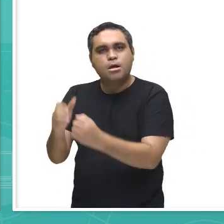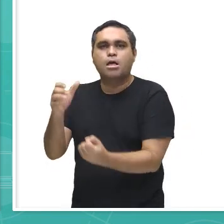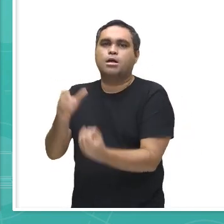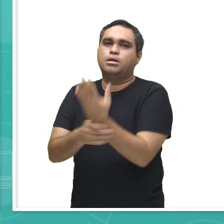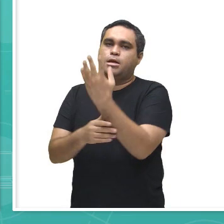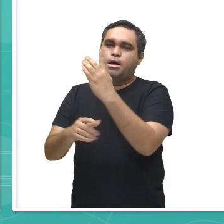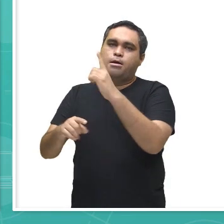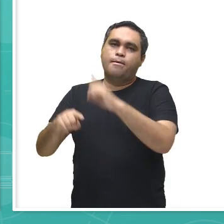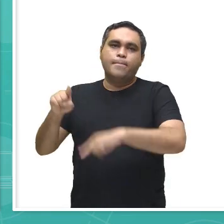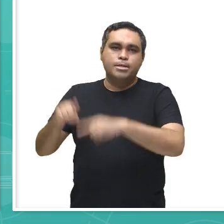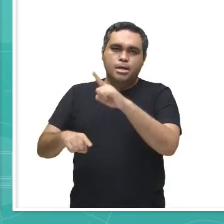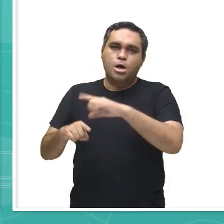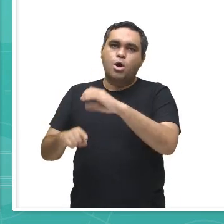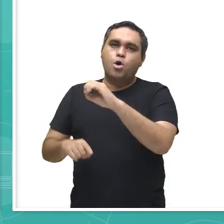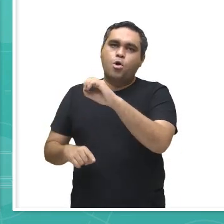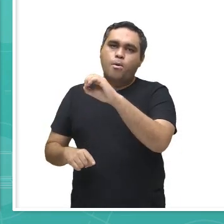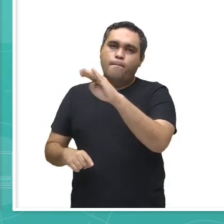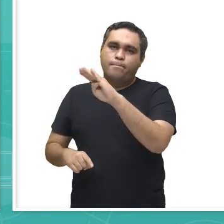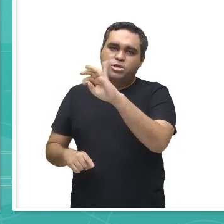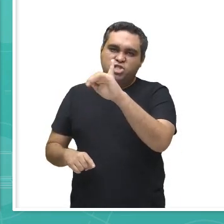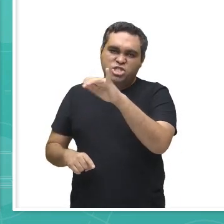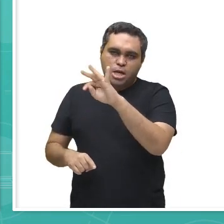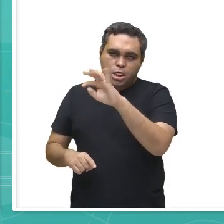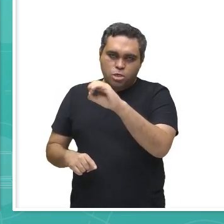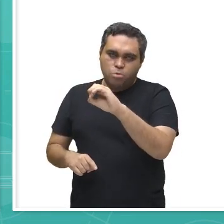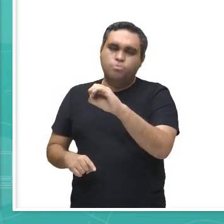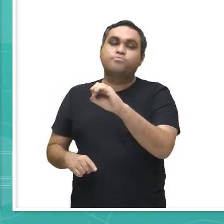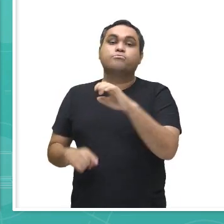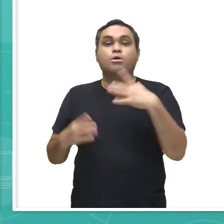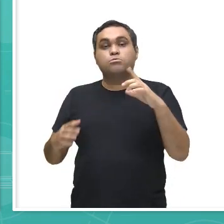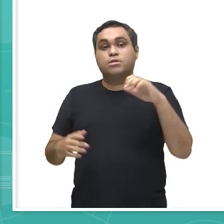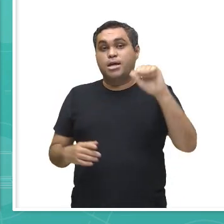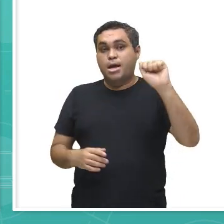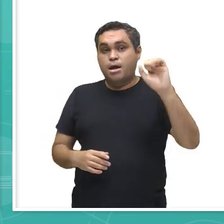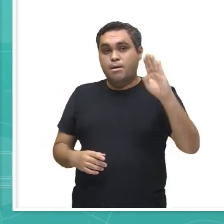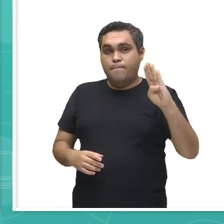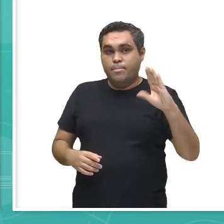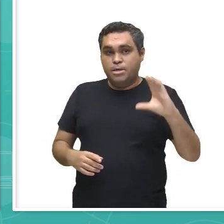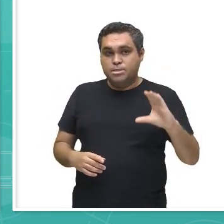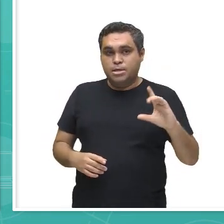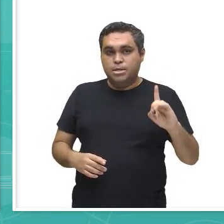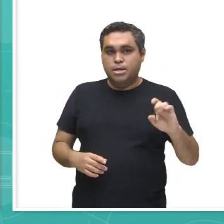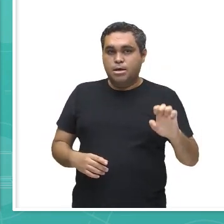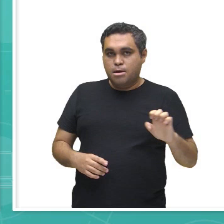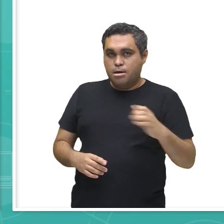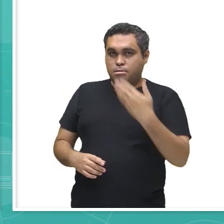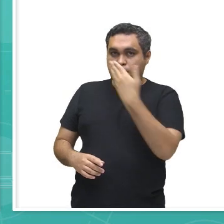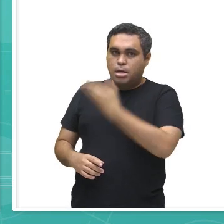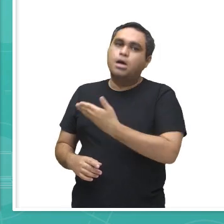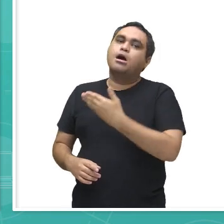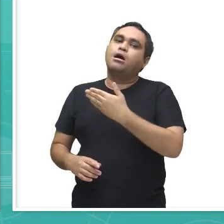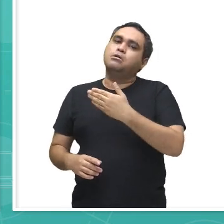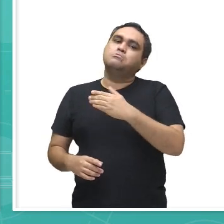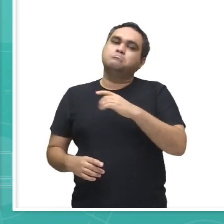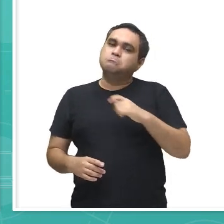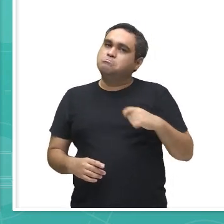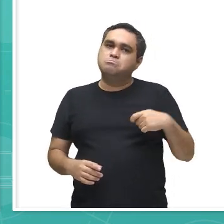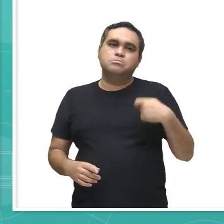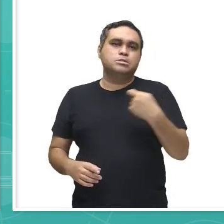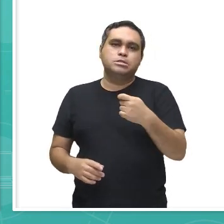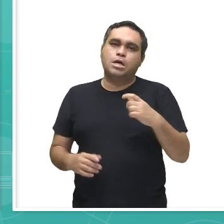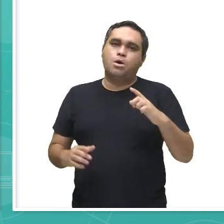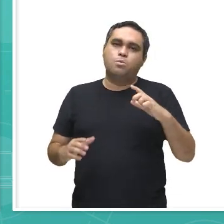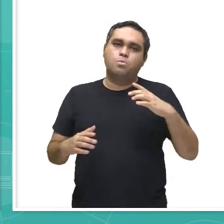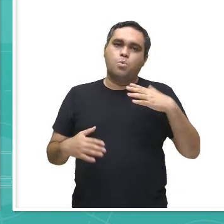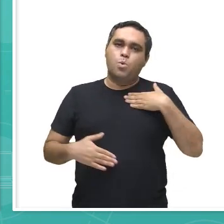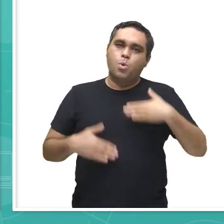a gente tem aí 5 exemplos e aí para cada um eu vou identificar o que é corpo e o que é objeto, né? Então, um bloco de